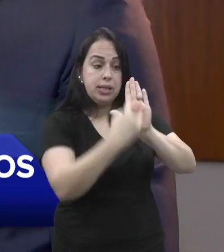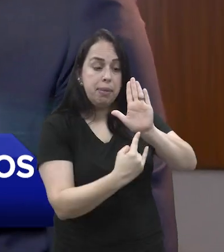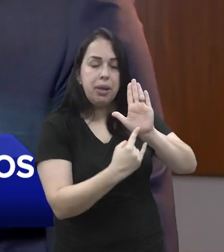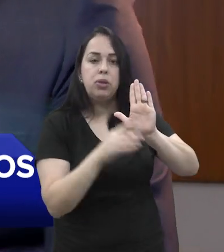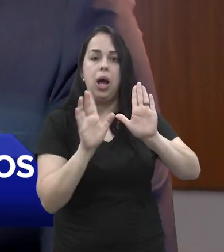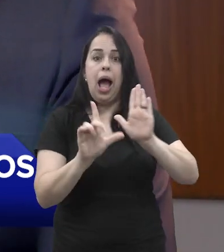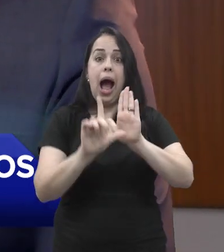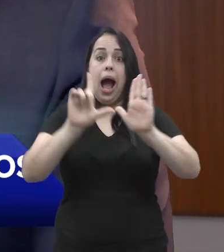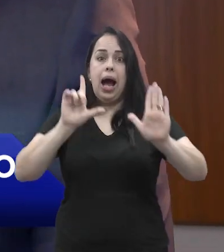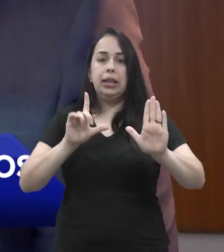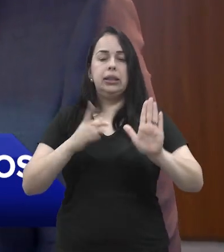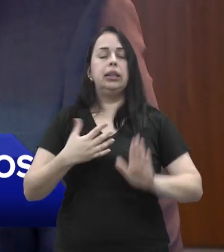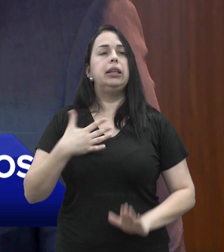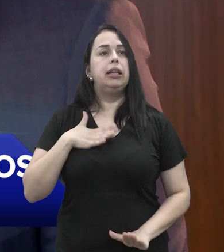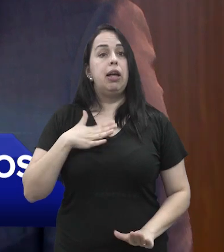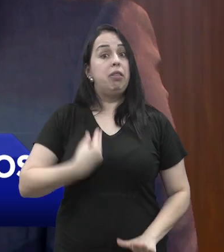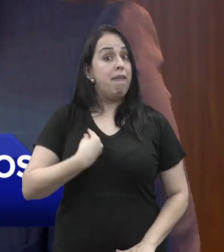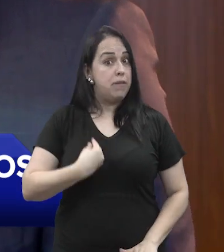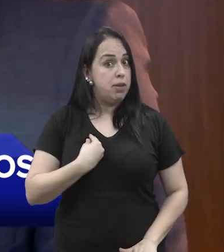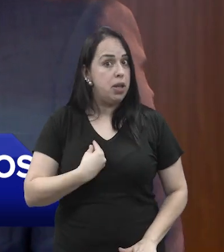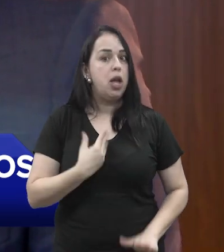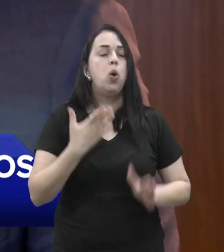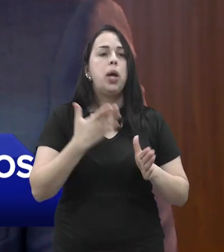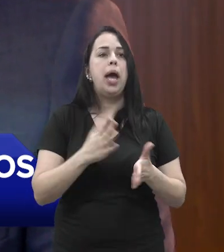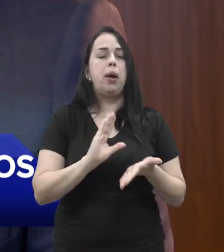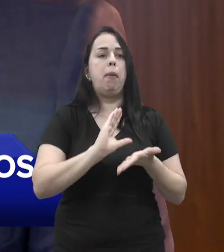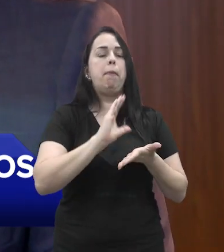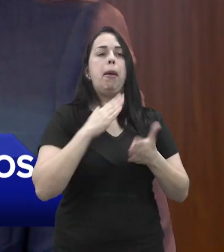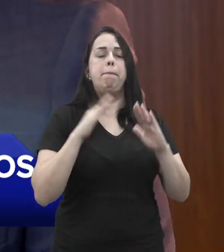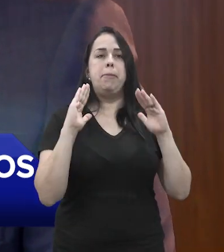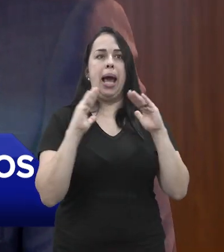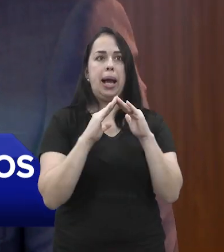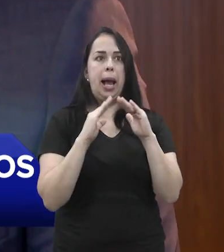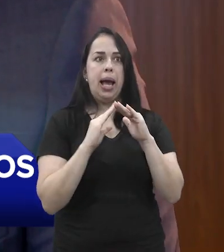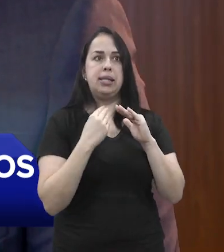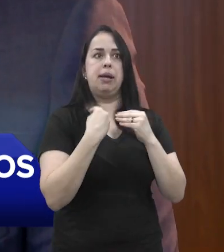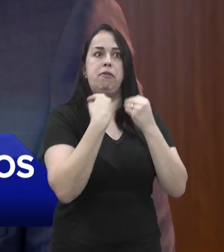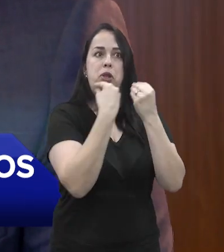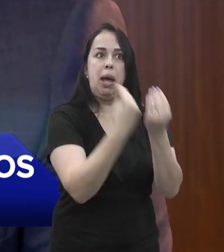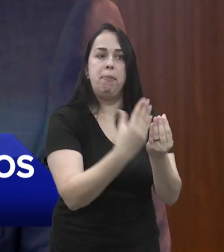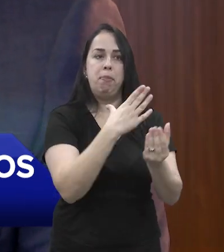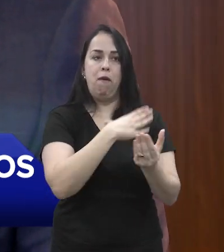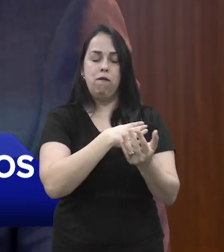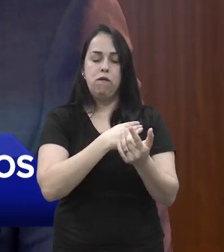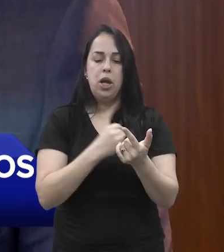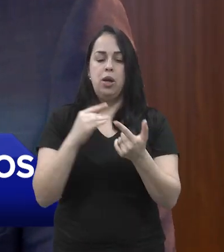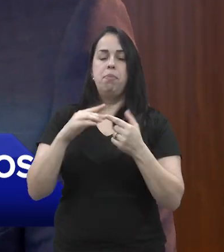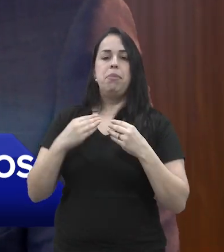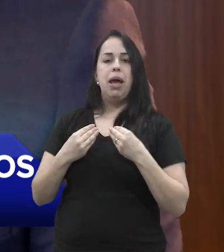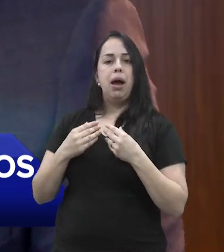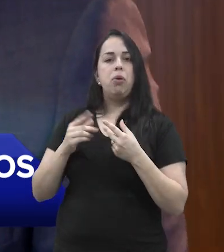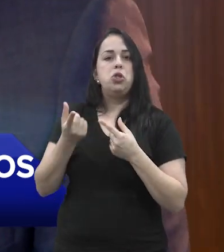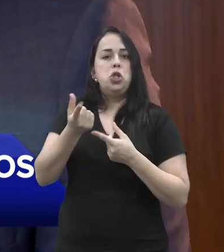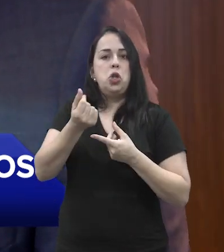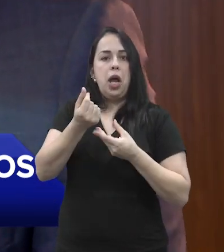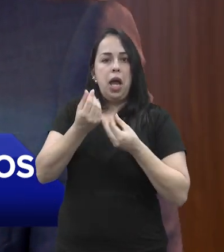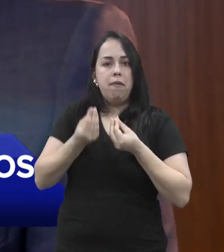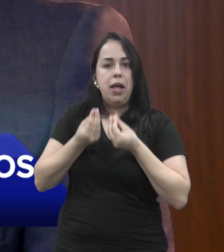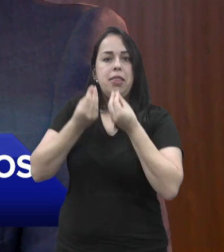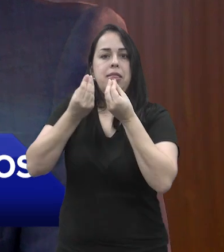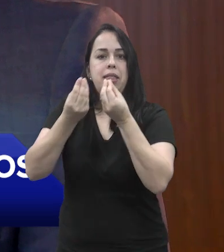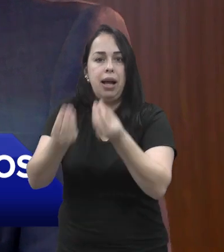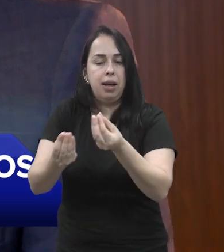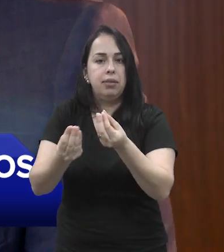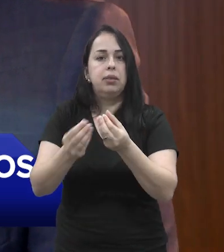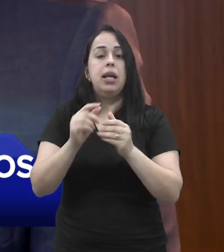deixa em vida, planejando, eu quero deixar tal imóvel, tais bens para o meu filho, para alguém. Só quero salientar